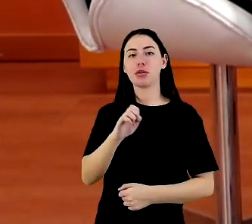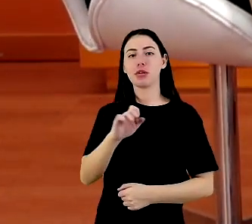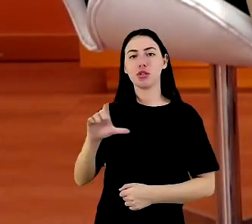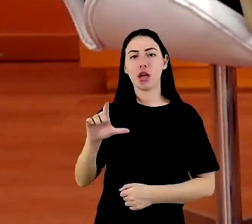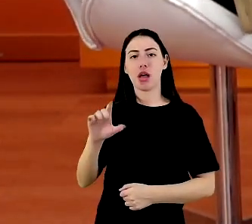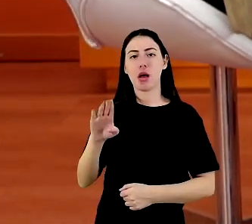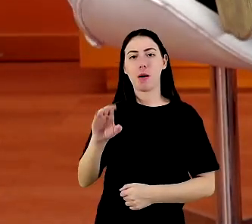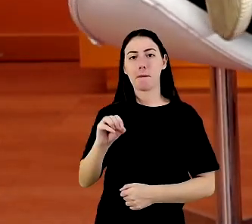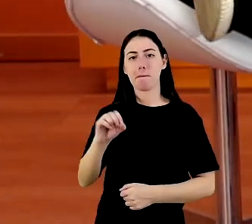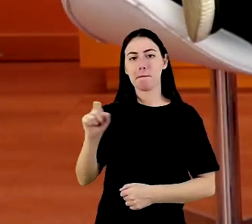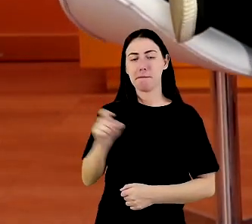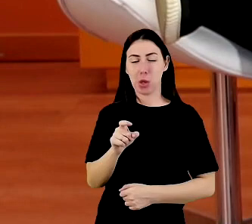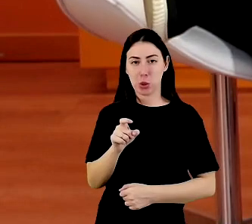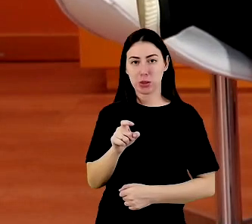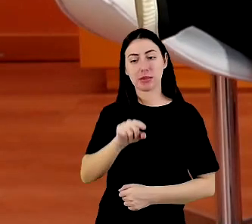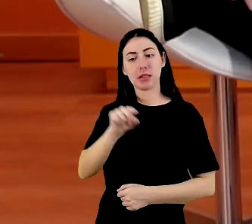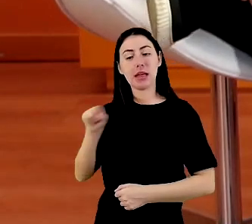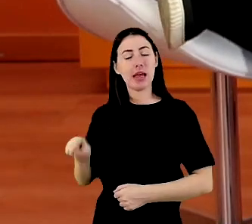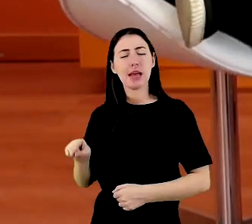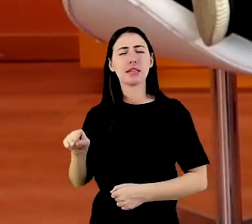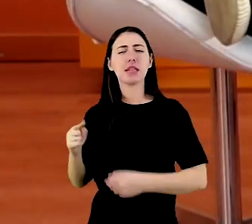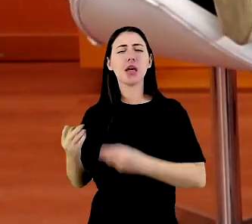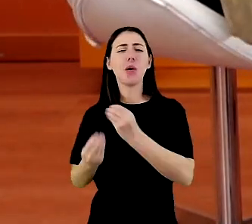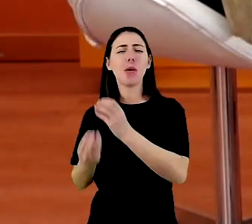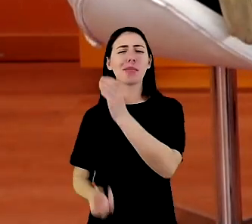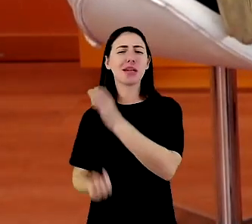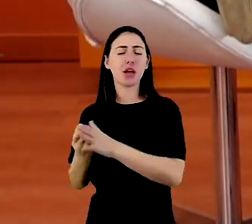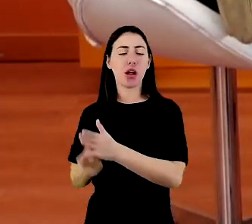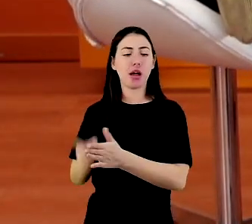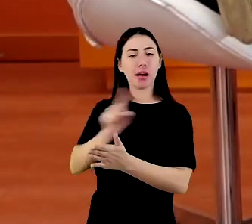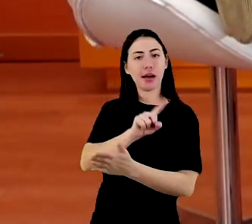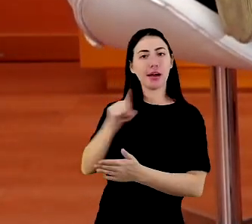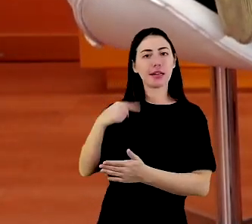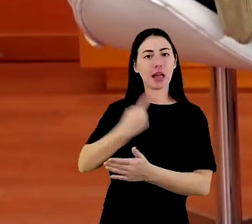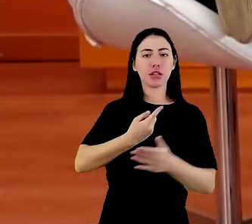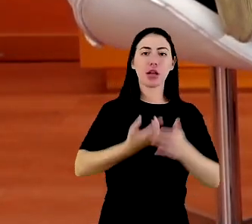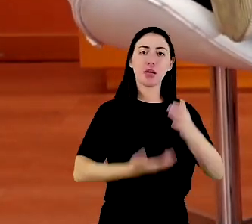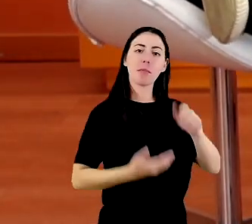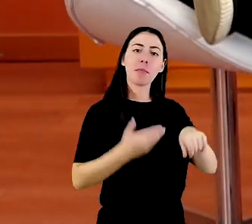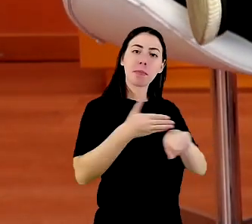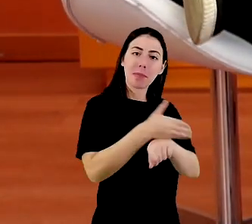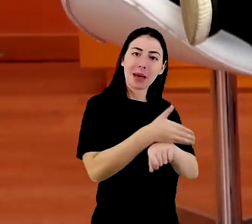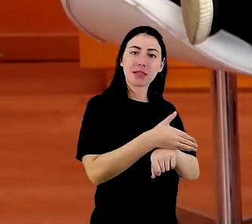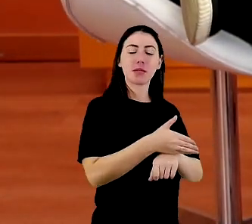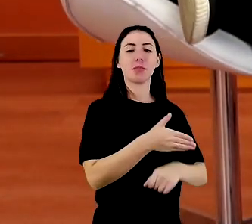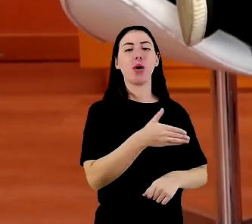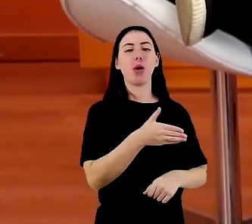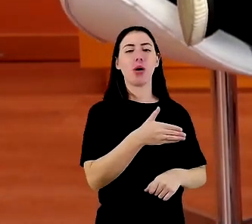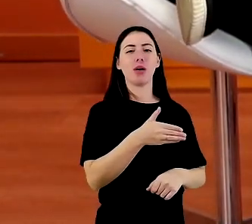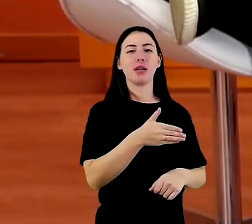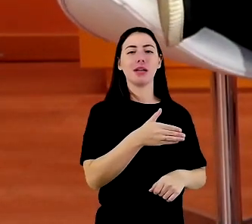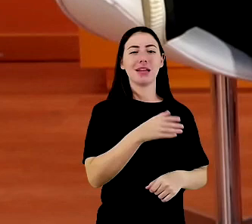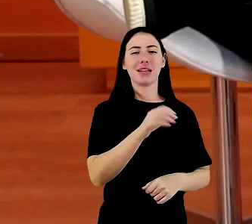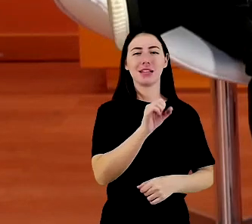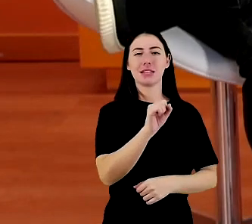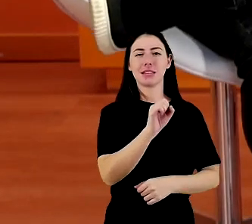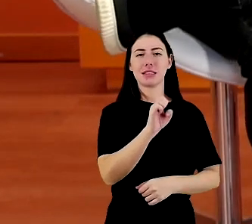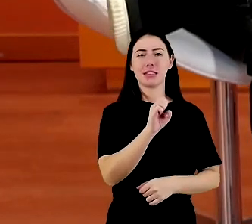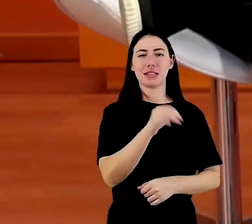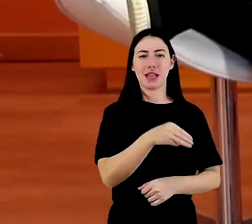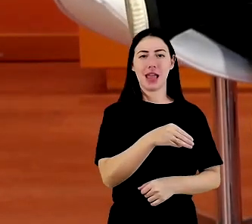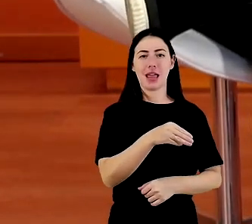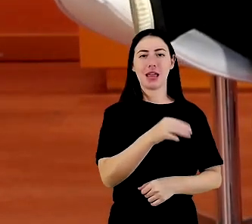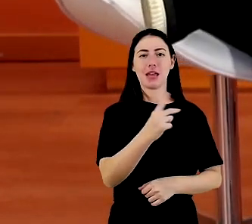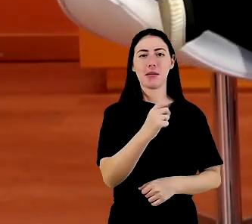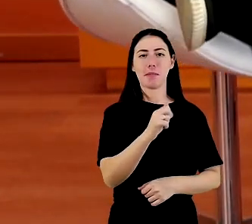Parar e da observação da jornada do cliente de que meio de pagamento era uma dor dele. Nem o cliente sabia que meio de pagamento era uma dor dele. E